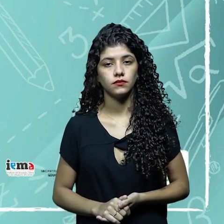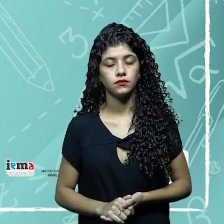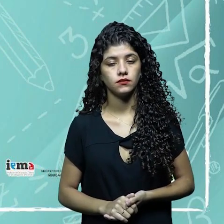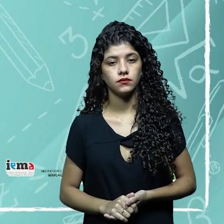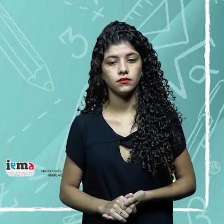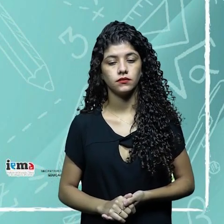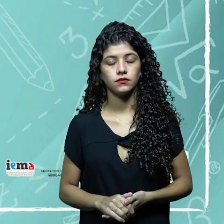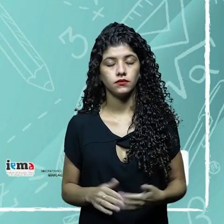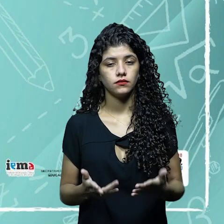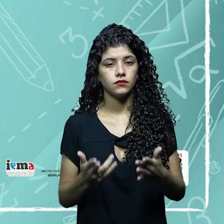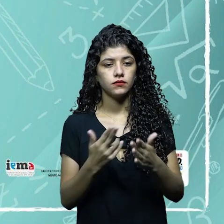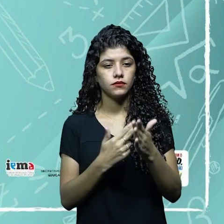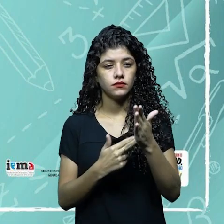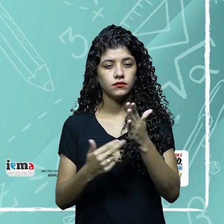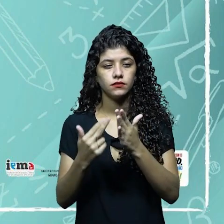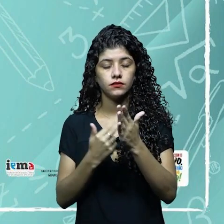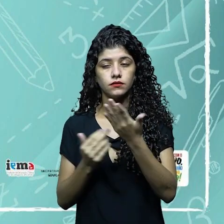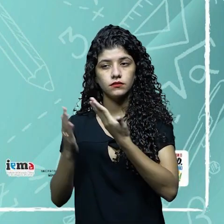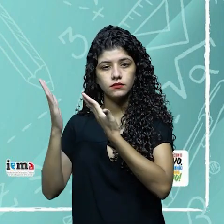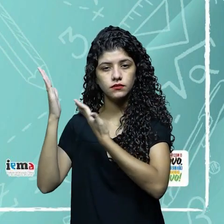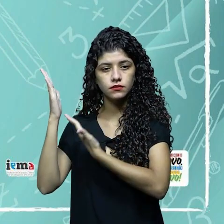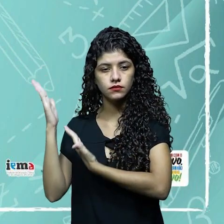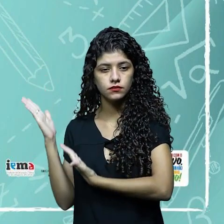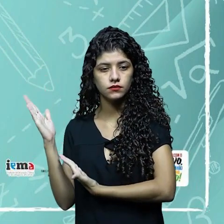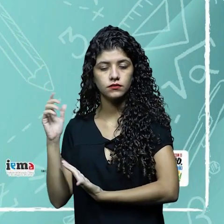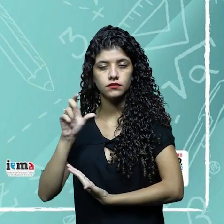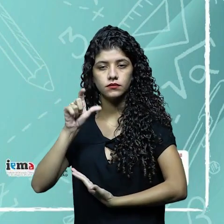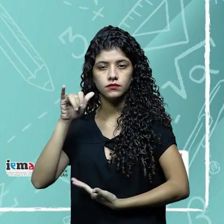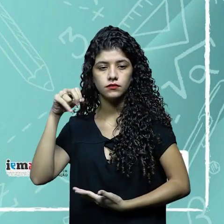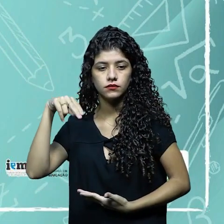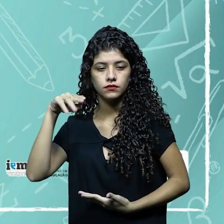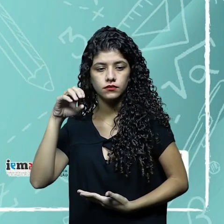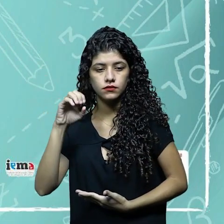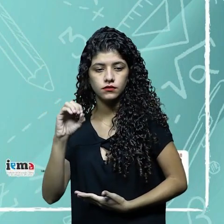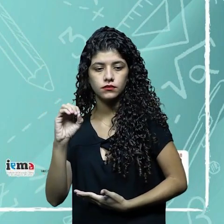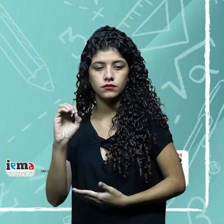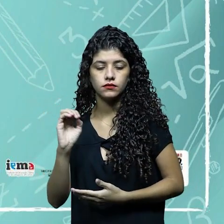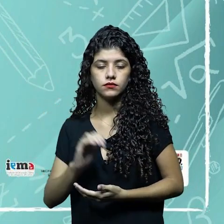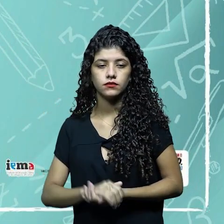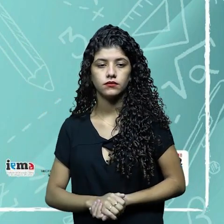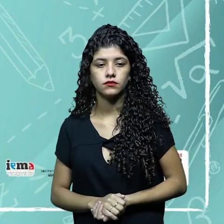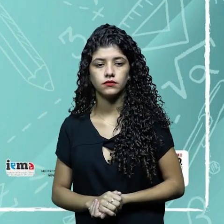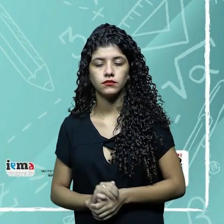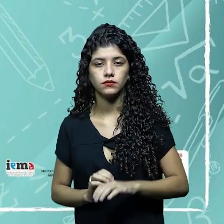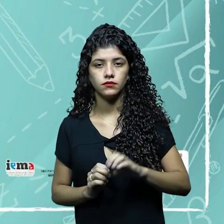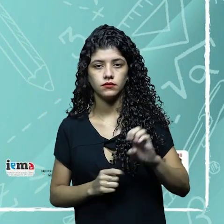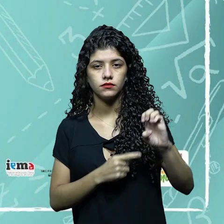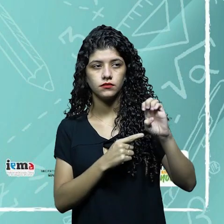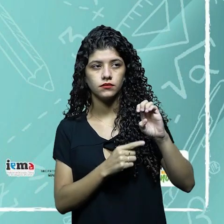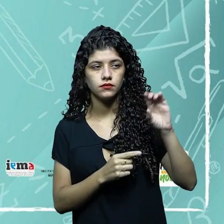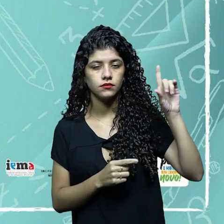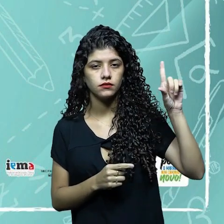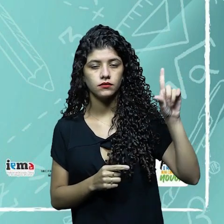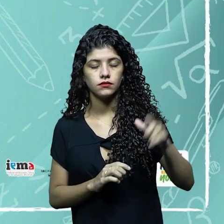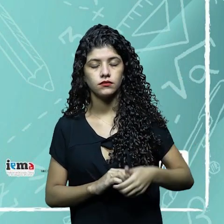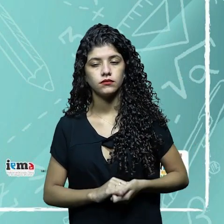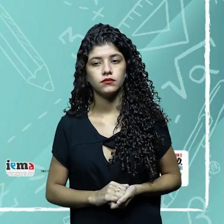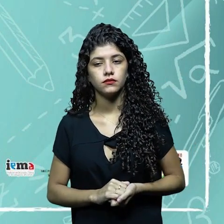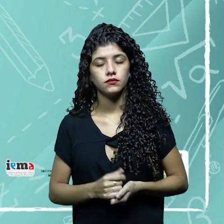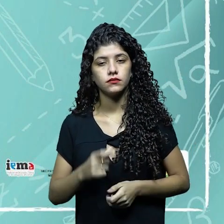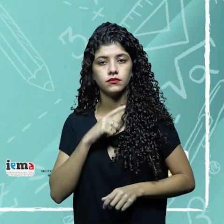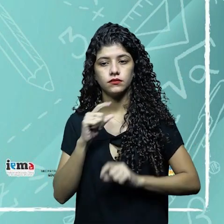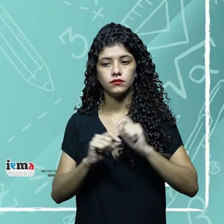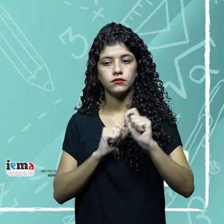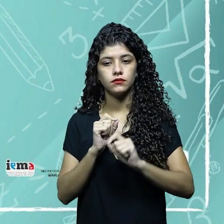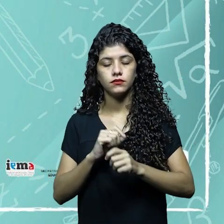nessa figurazinha, né, como vocês estão visualizando aqui no canto superior esquerdo.